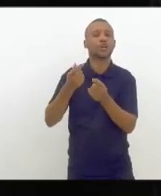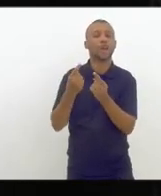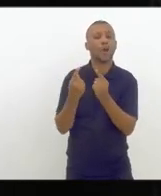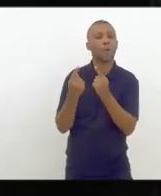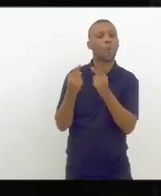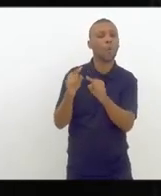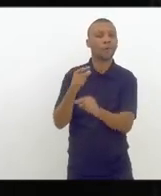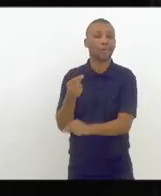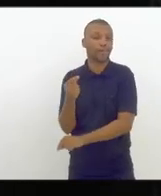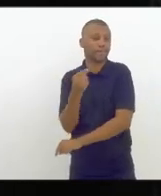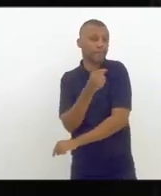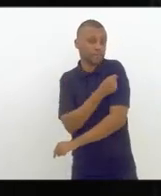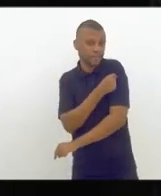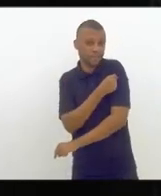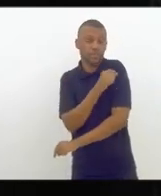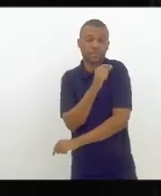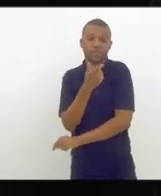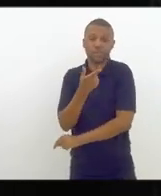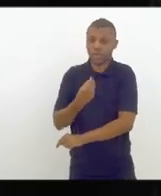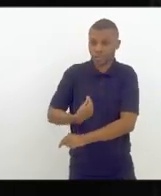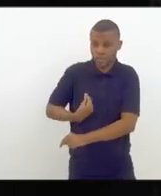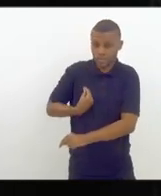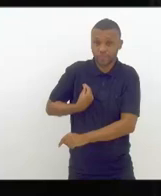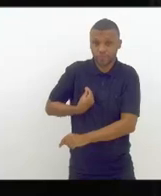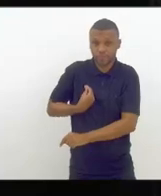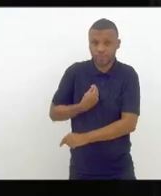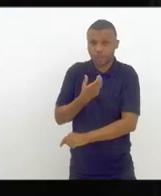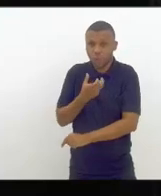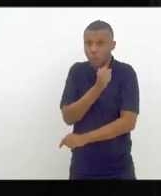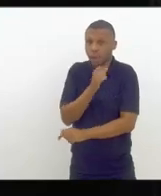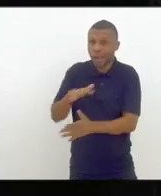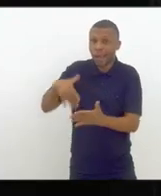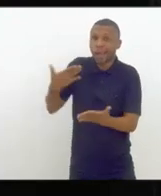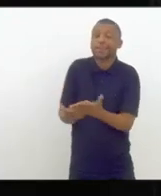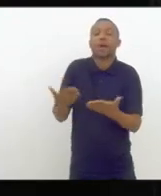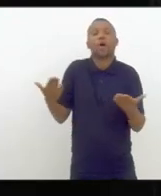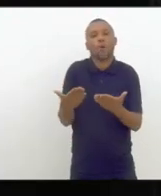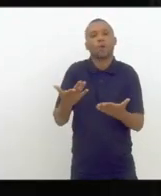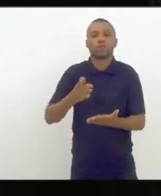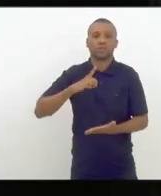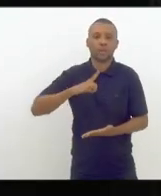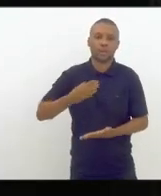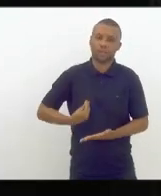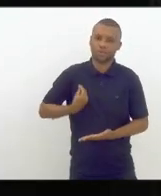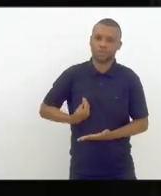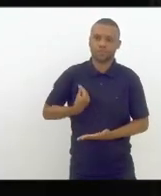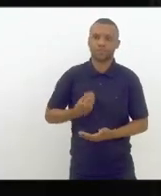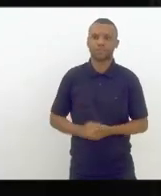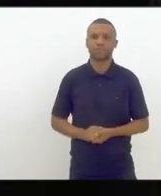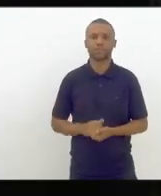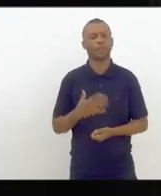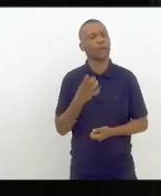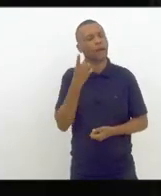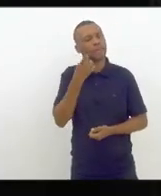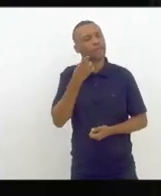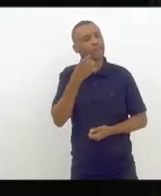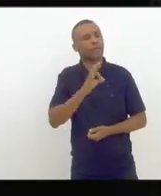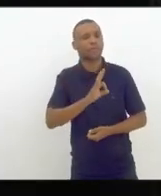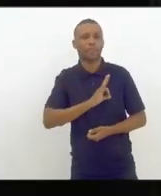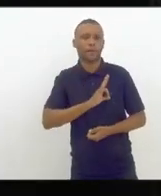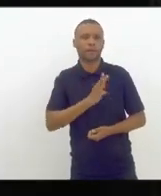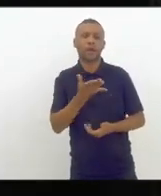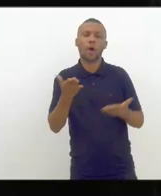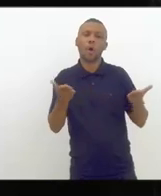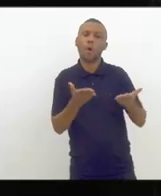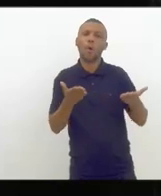antivacina, vacina que salvaram muitas vidas e ainda hoje salvam. Ô, deputada Marta Rocha, hoje